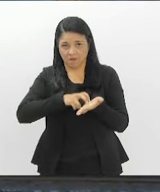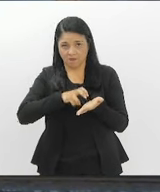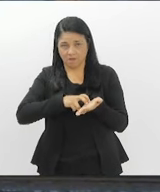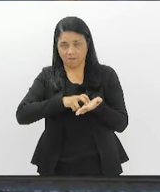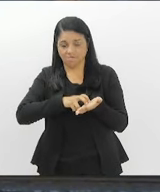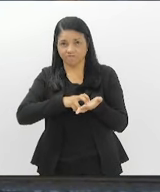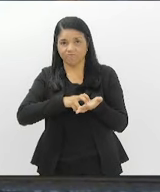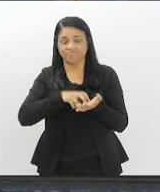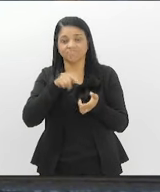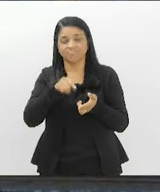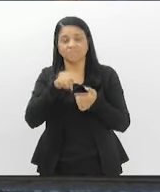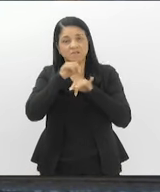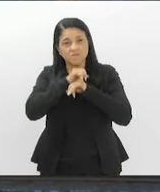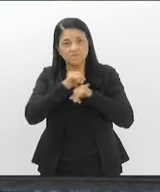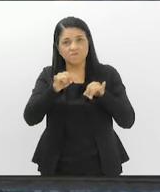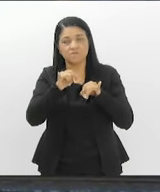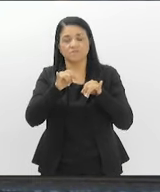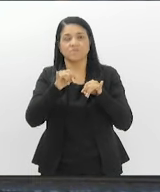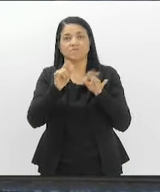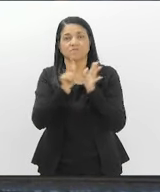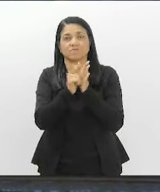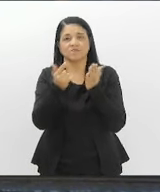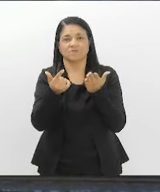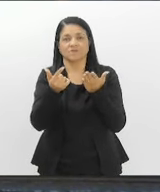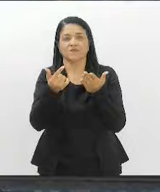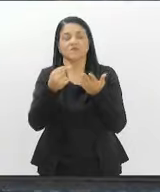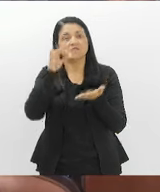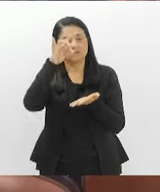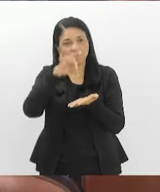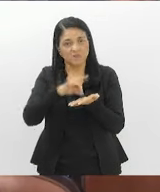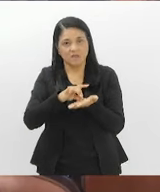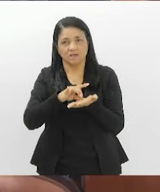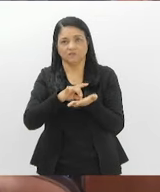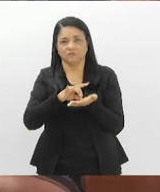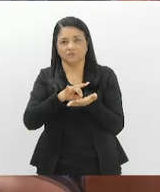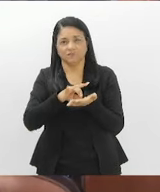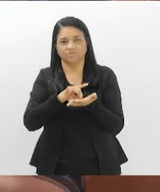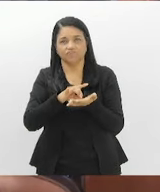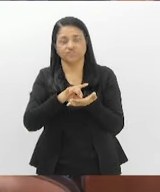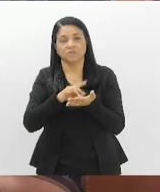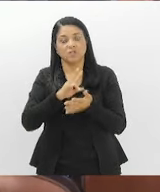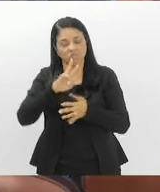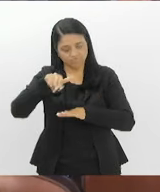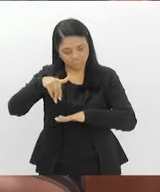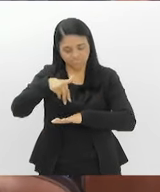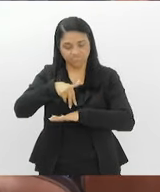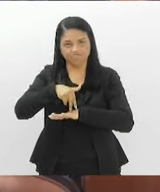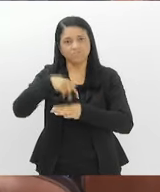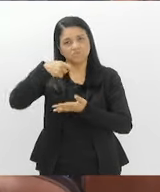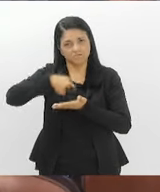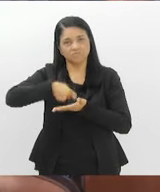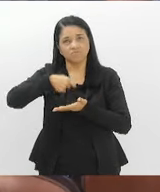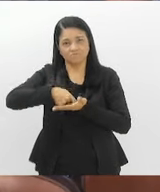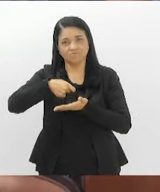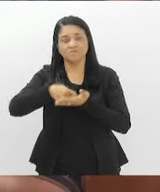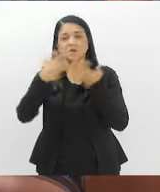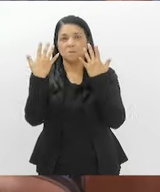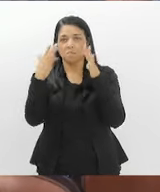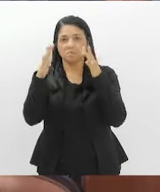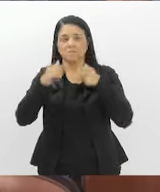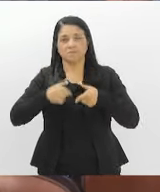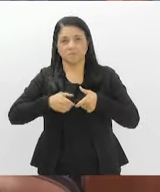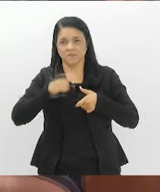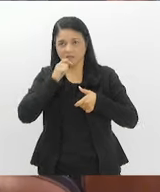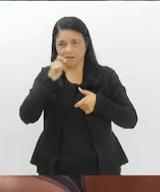dizer essas verdades disruptivas hoje. Por isso eu fiz questão de vir aqui, questão de parabenizar a medalha,